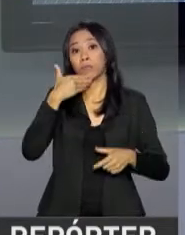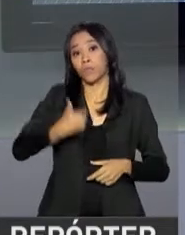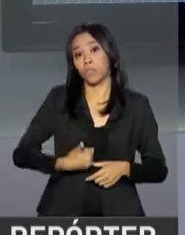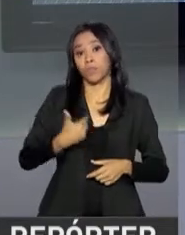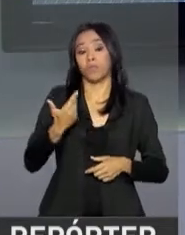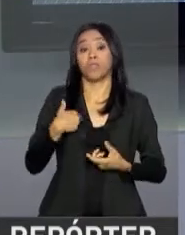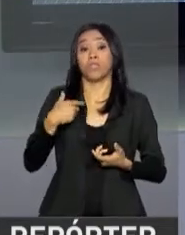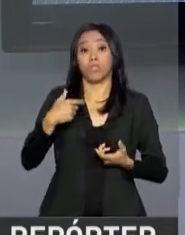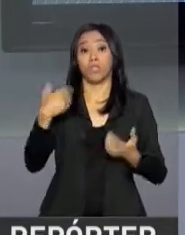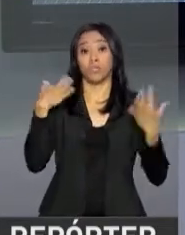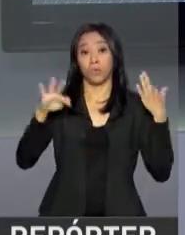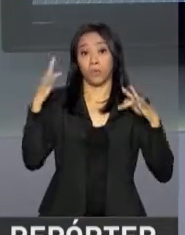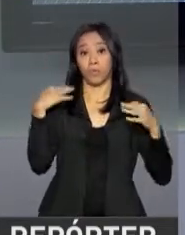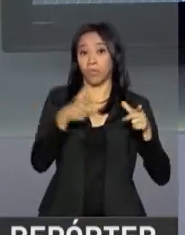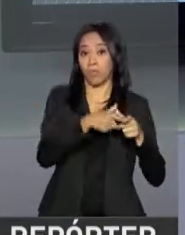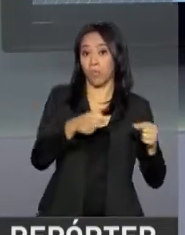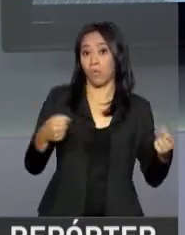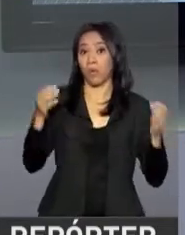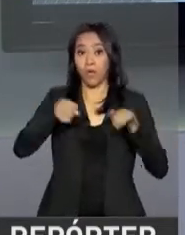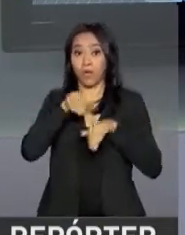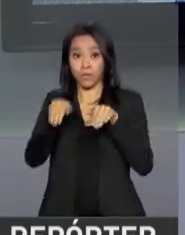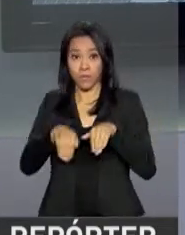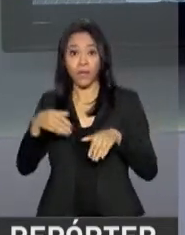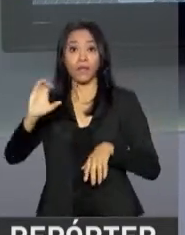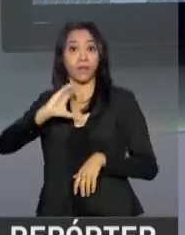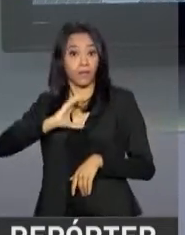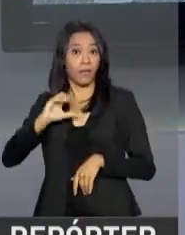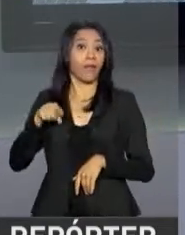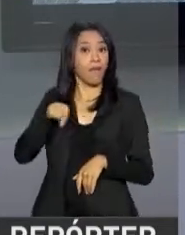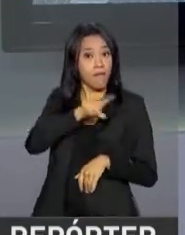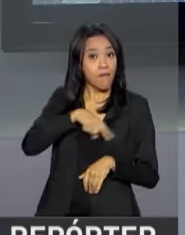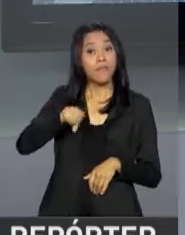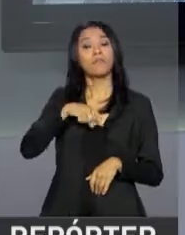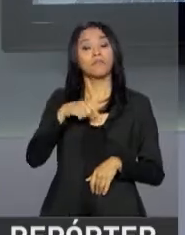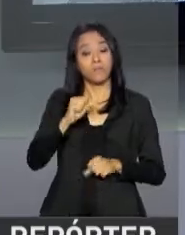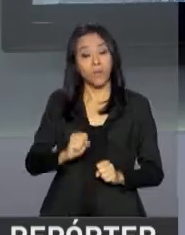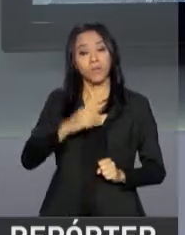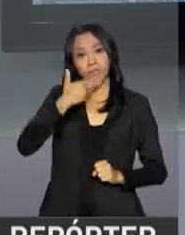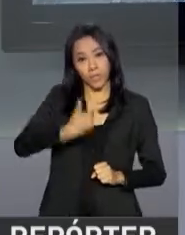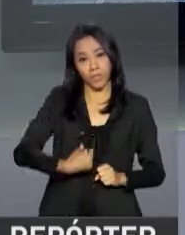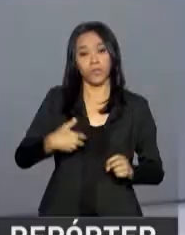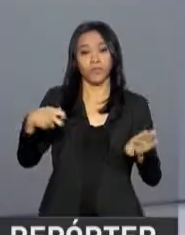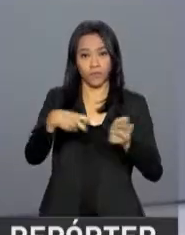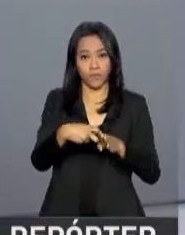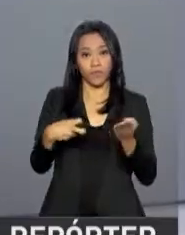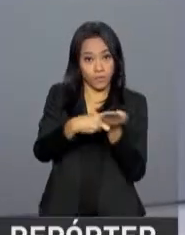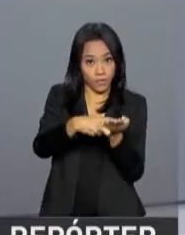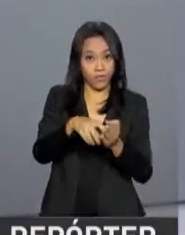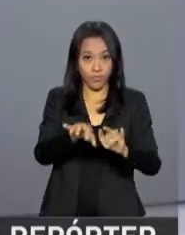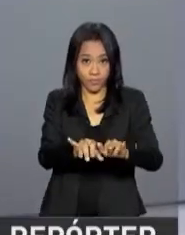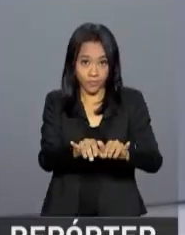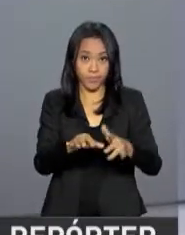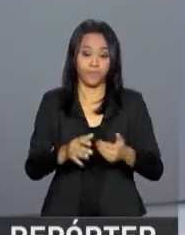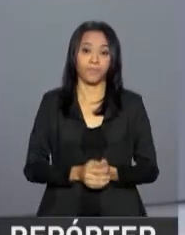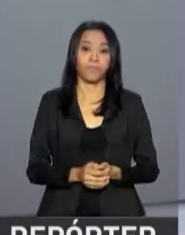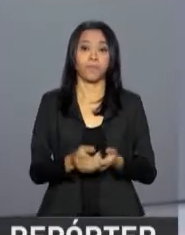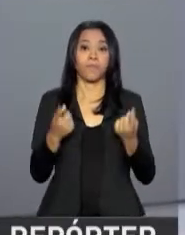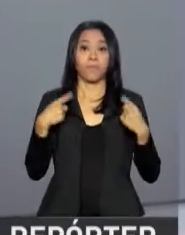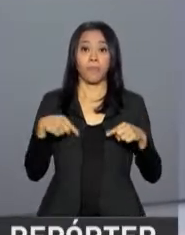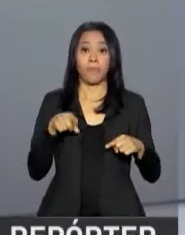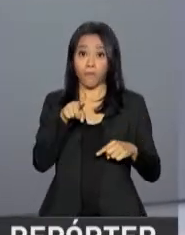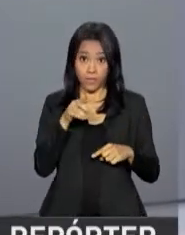japão austrália e canadá países que também podem solicitar o visto eletrônico você perdeu algum